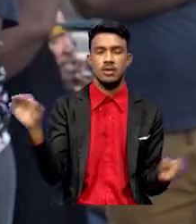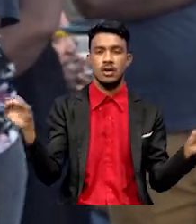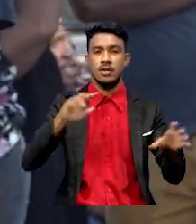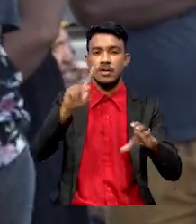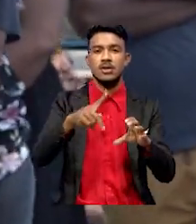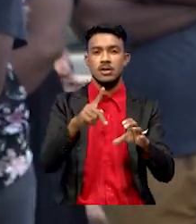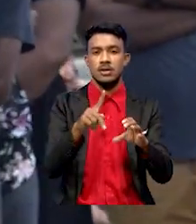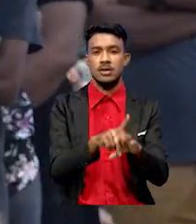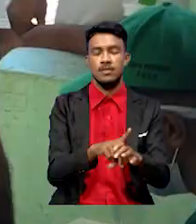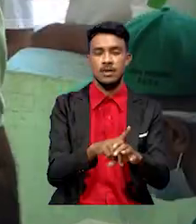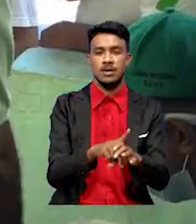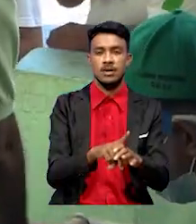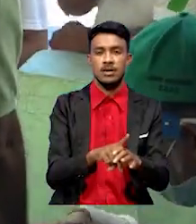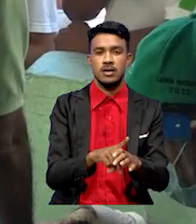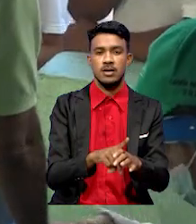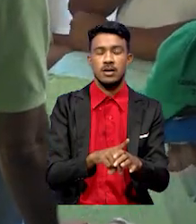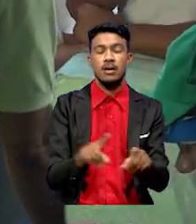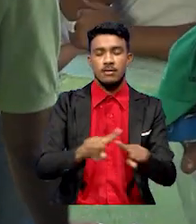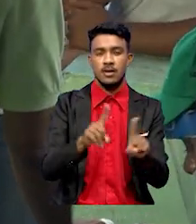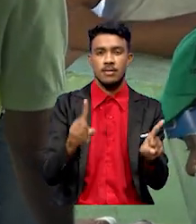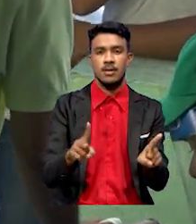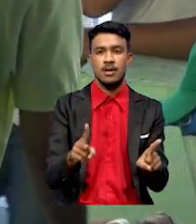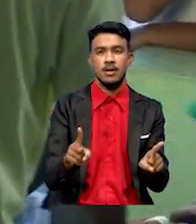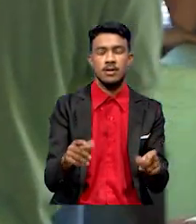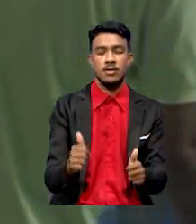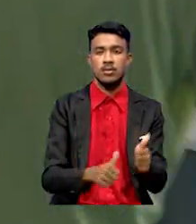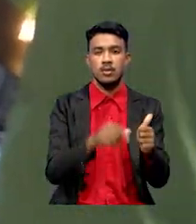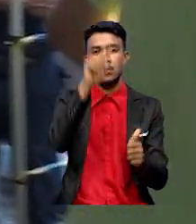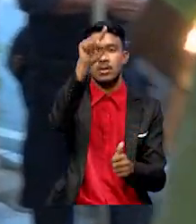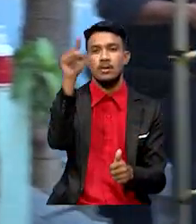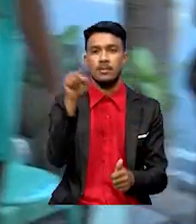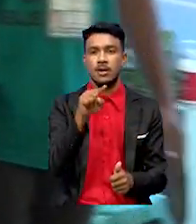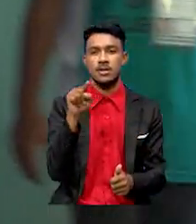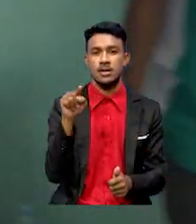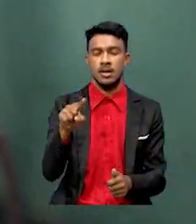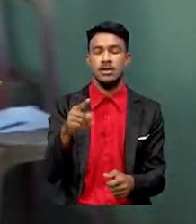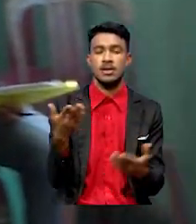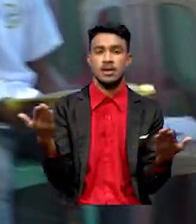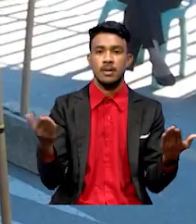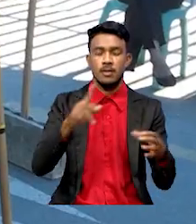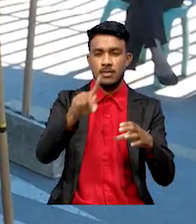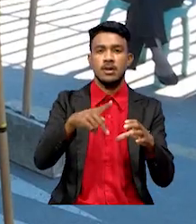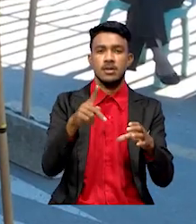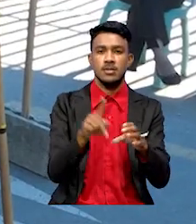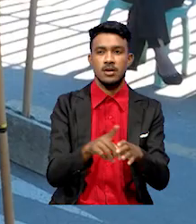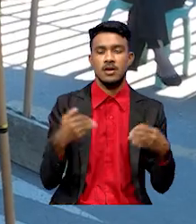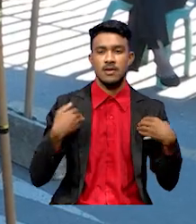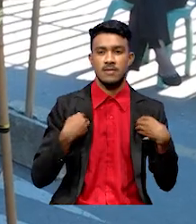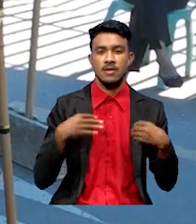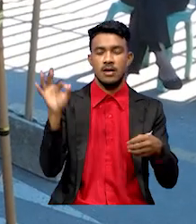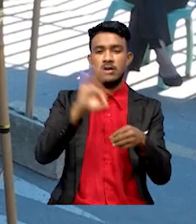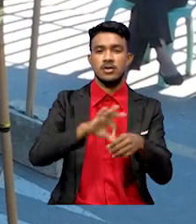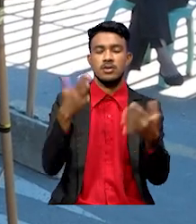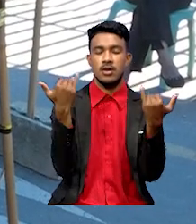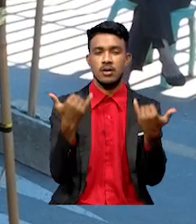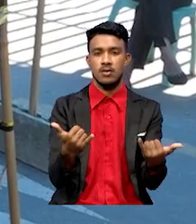La participa. Mas bem, em termos de nine porcentagem, né, participação e eleição ida agora da DAPNE,